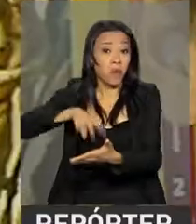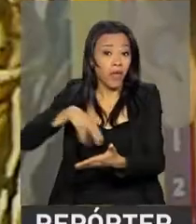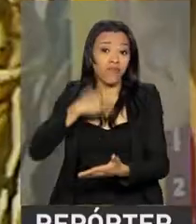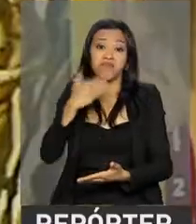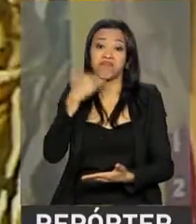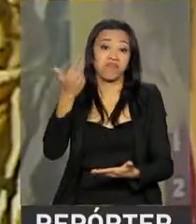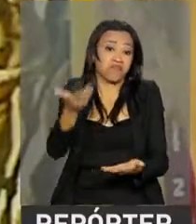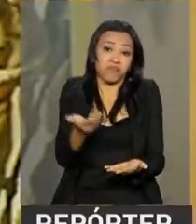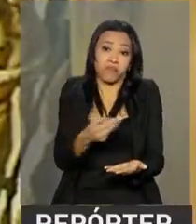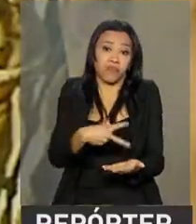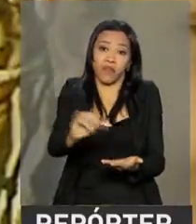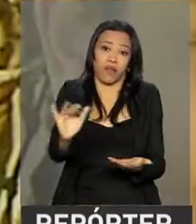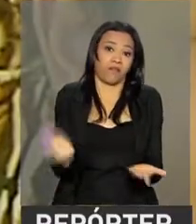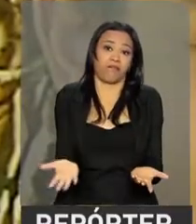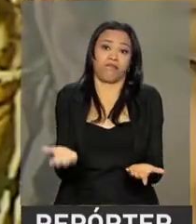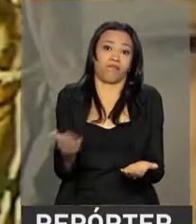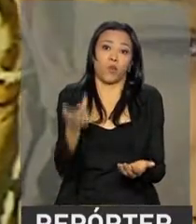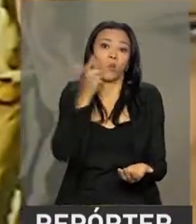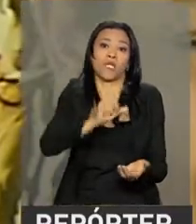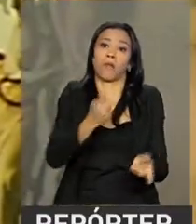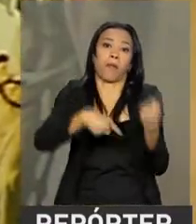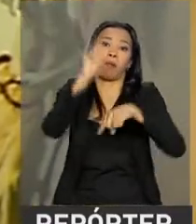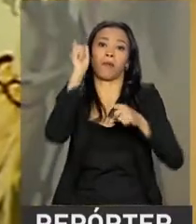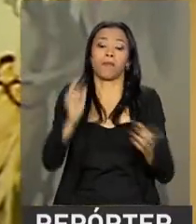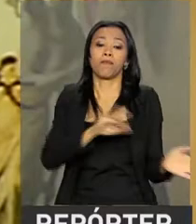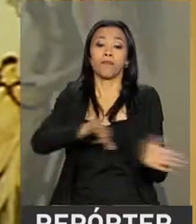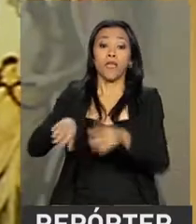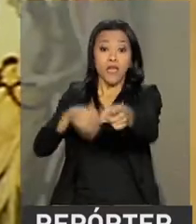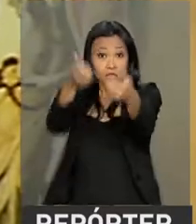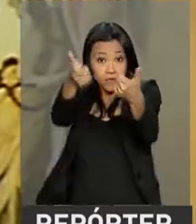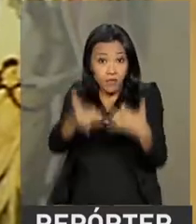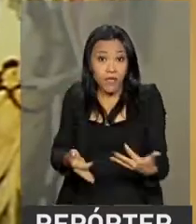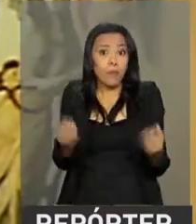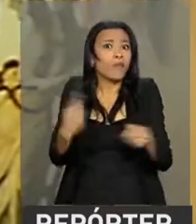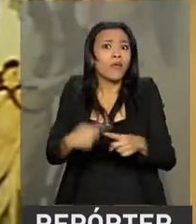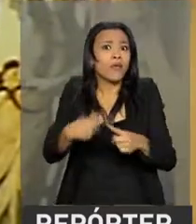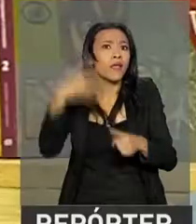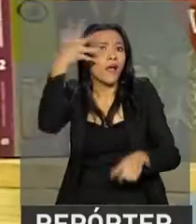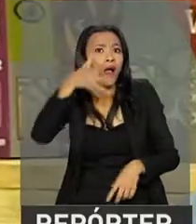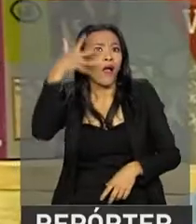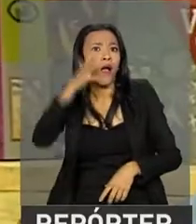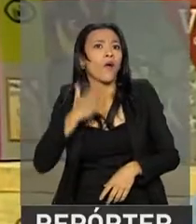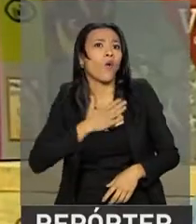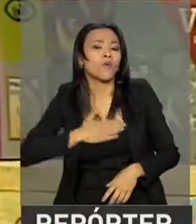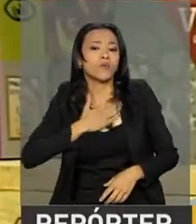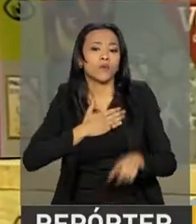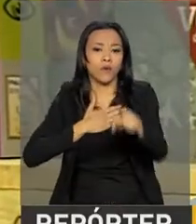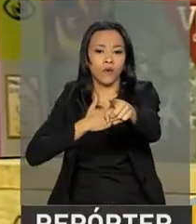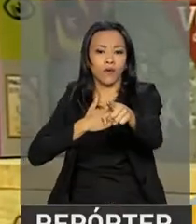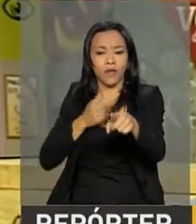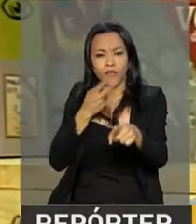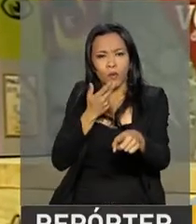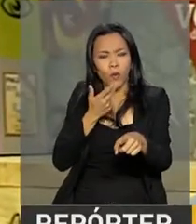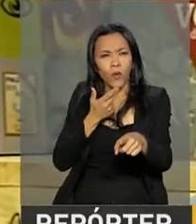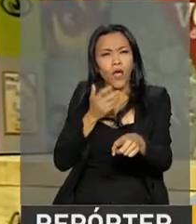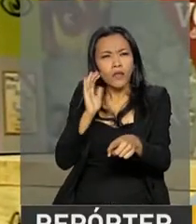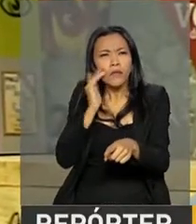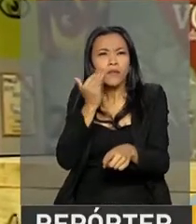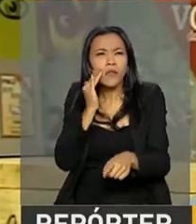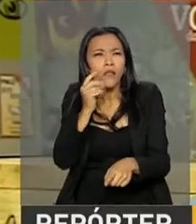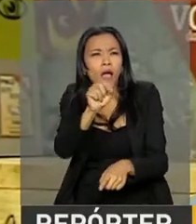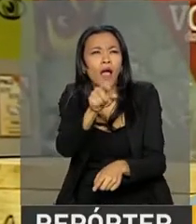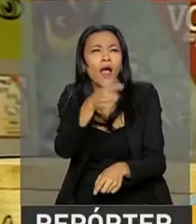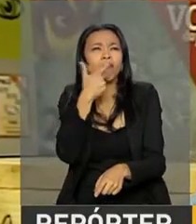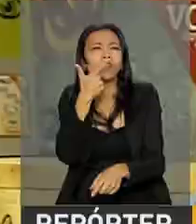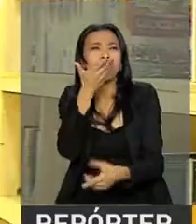leitores. Pedro Henrique, de 10 anos, conta por que gostou tanto da palestra do Ilan. Porque a gente consegue entender o que o autor quer